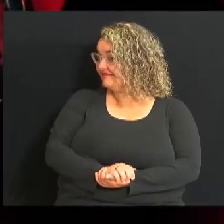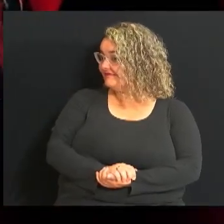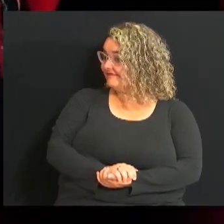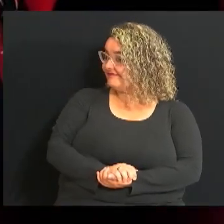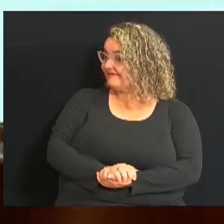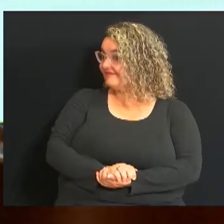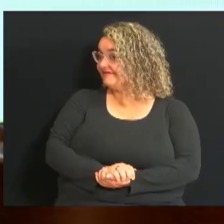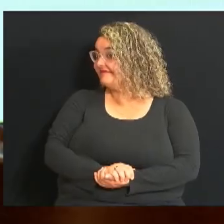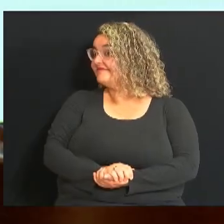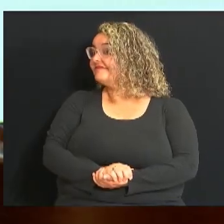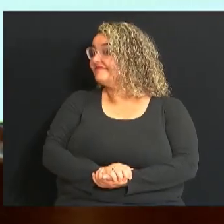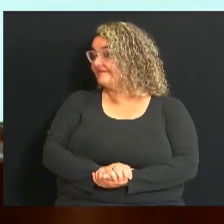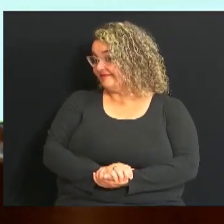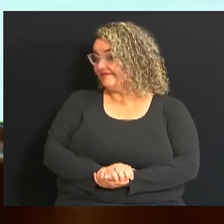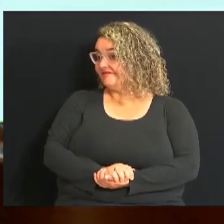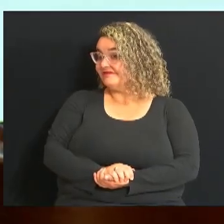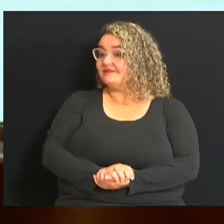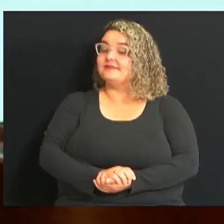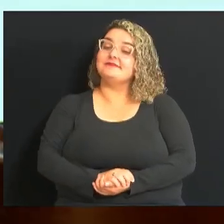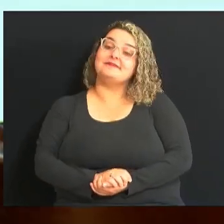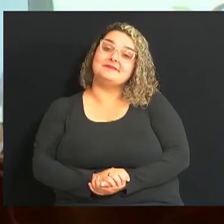One Piece Film.